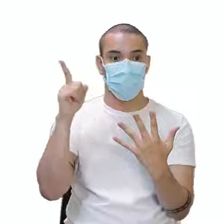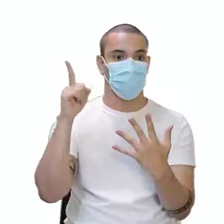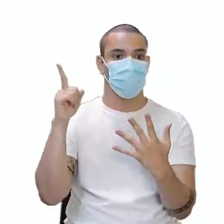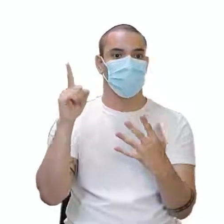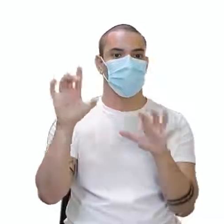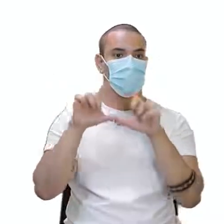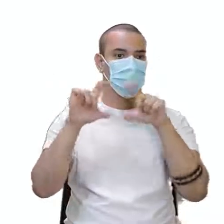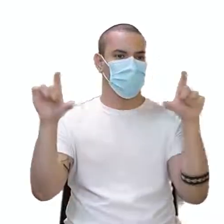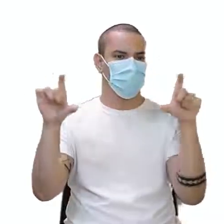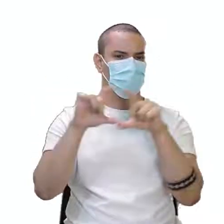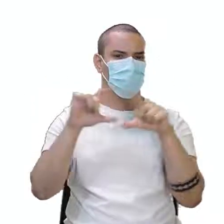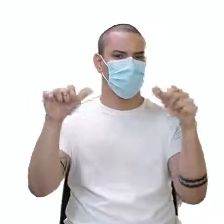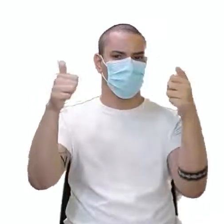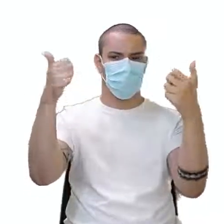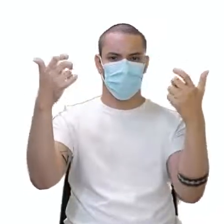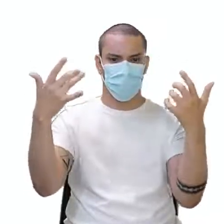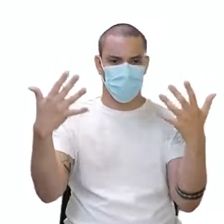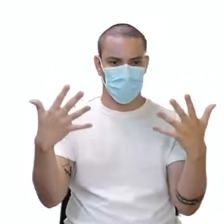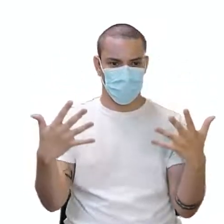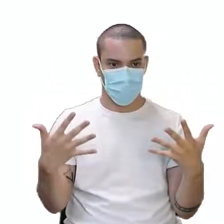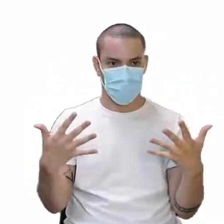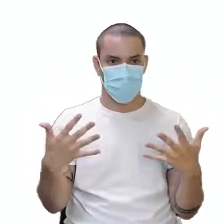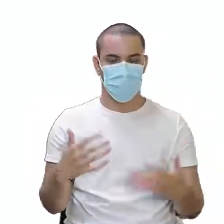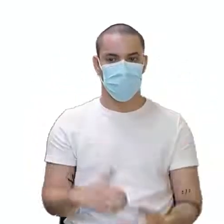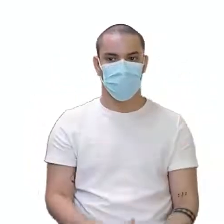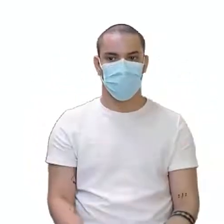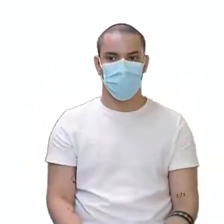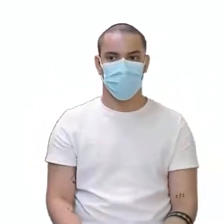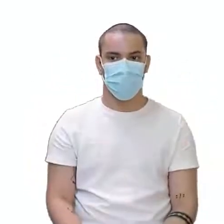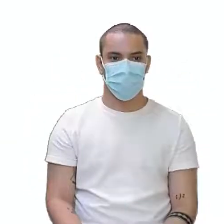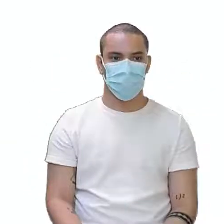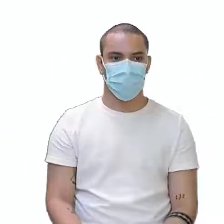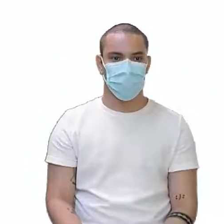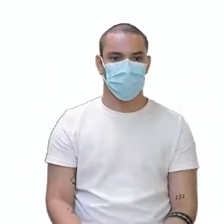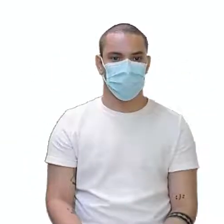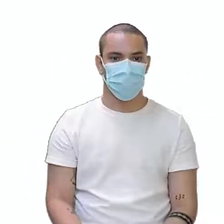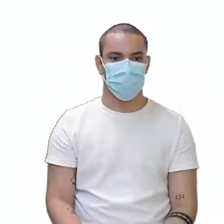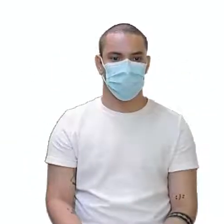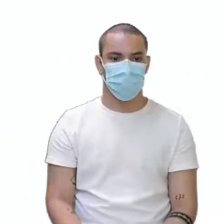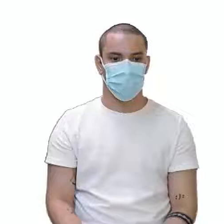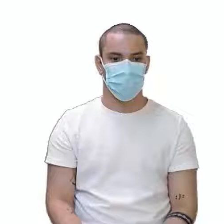Deste enunciado todo aqui. Oh, Deus amado.